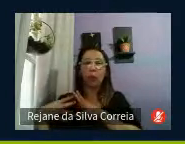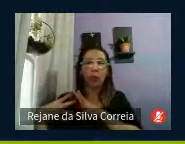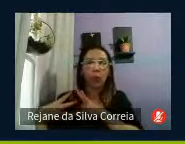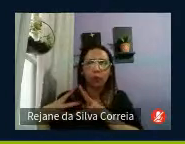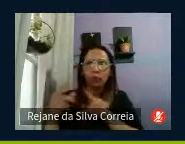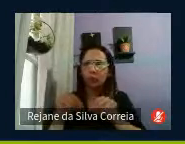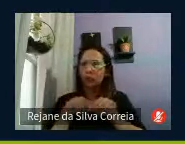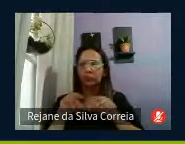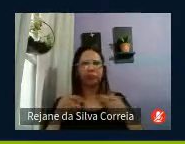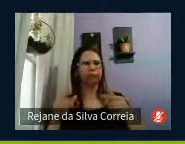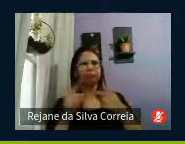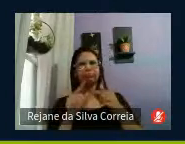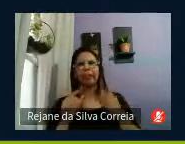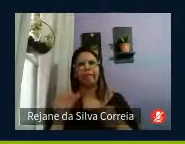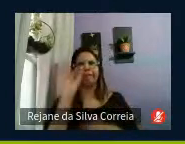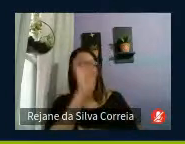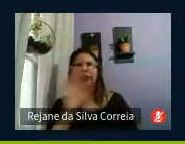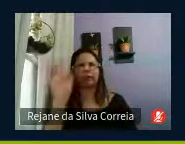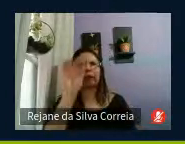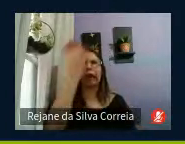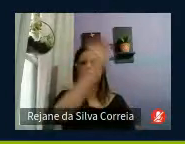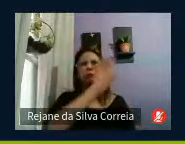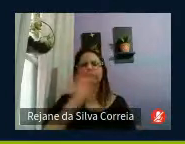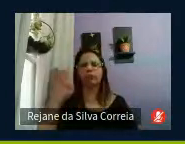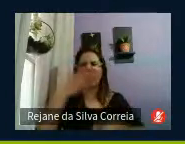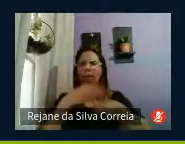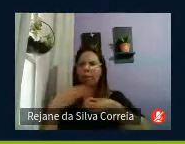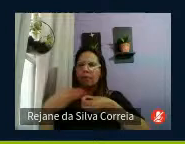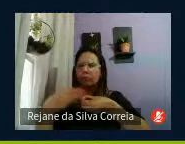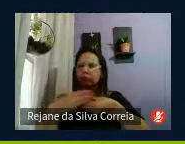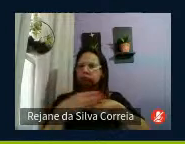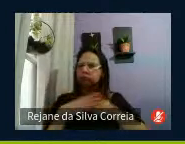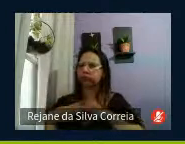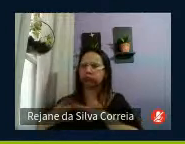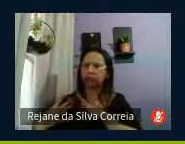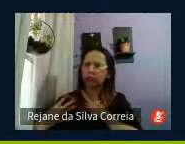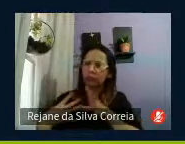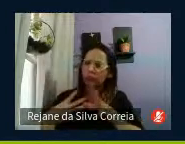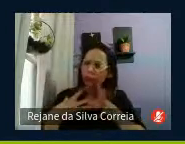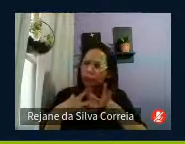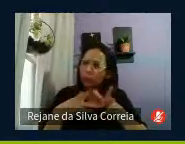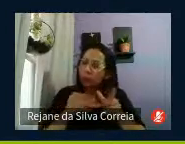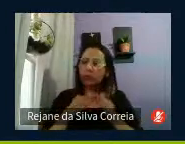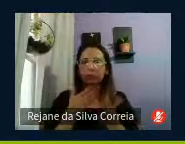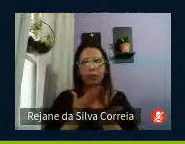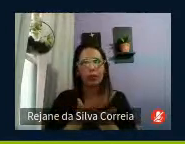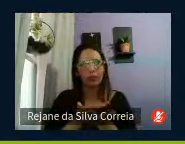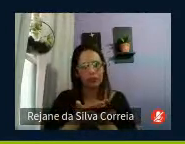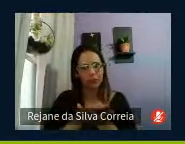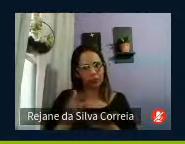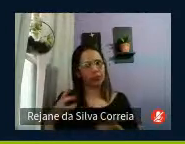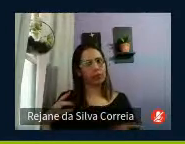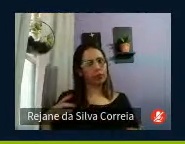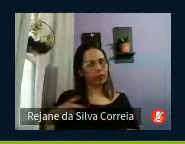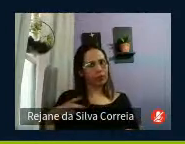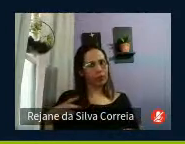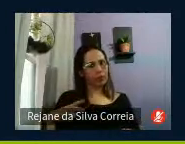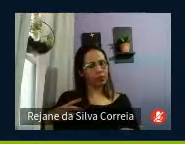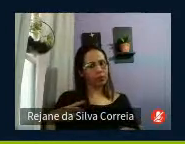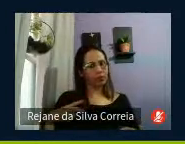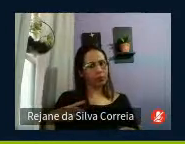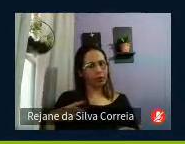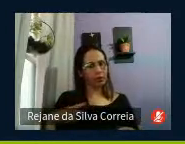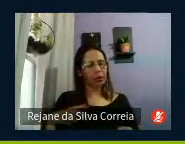níveis, federal, estadual, municipal e também das escolas particulares. É a lei que rege toda a